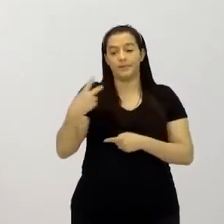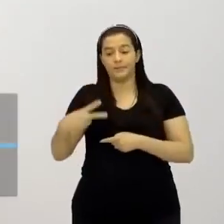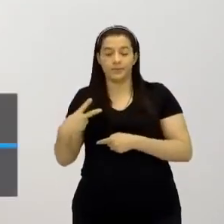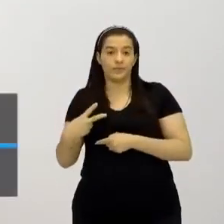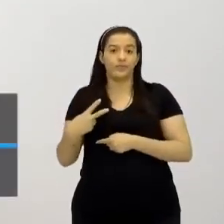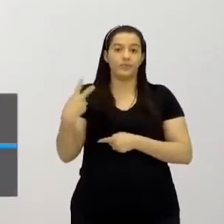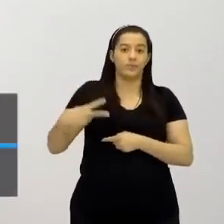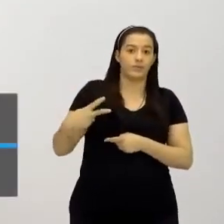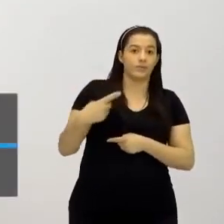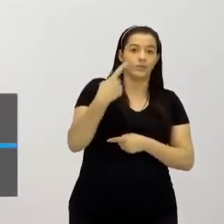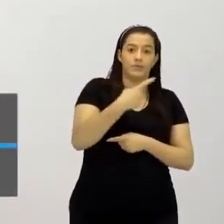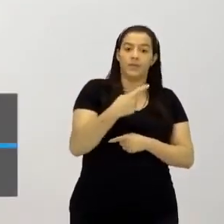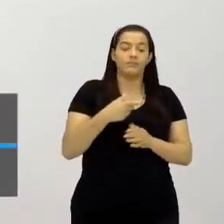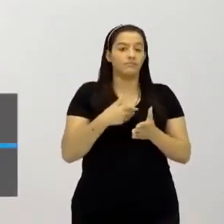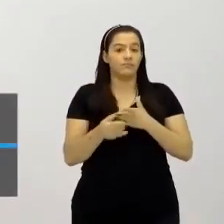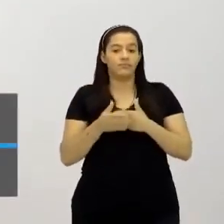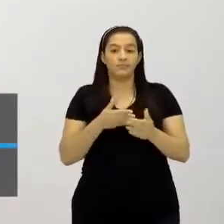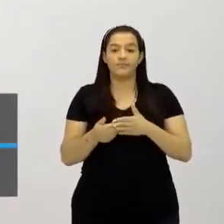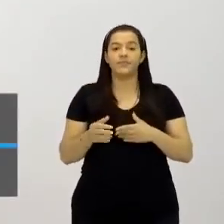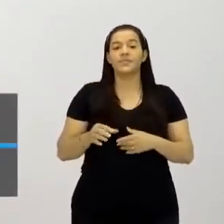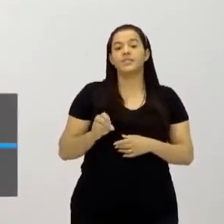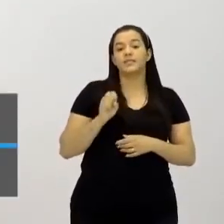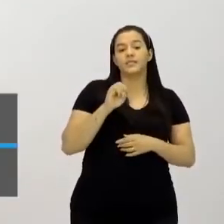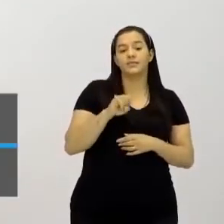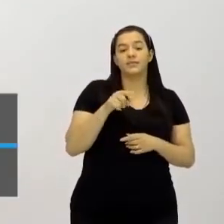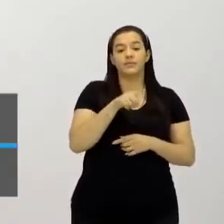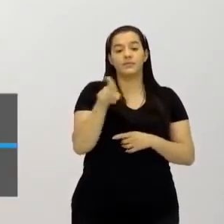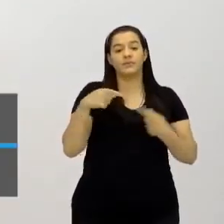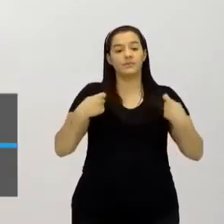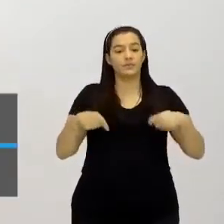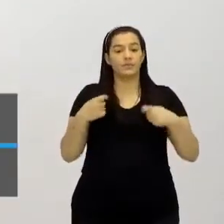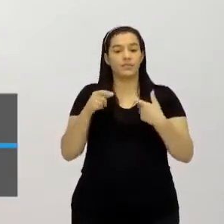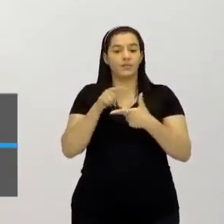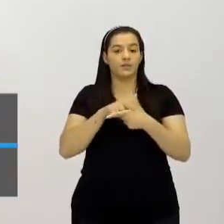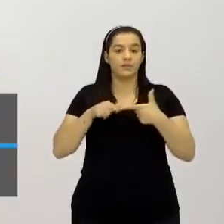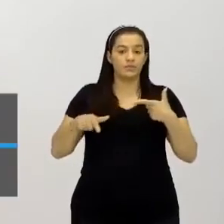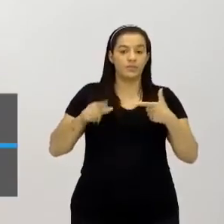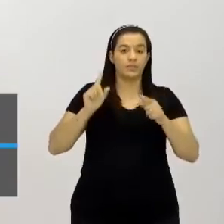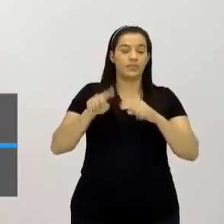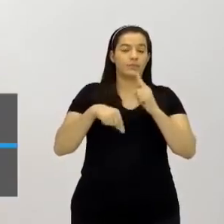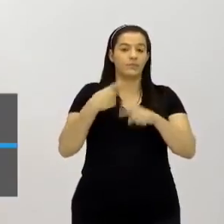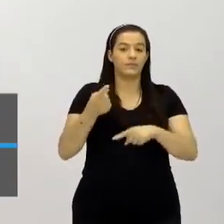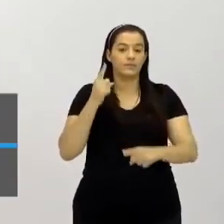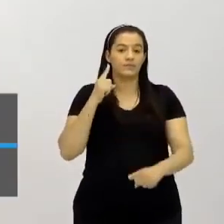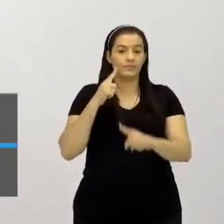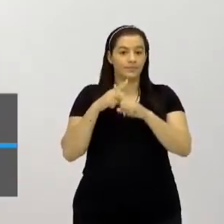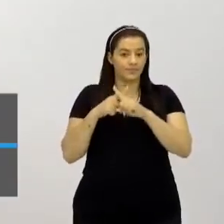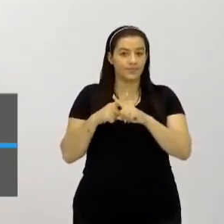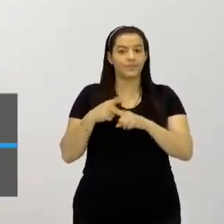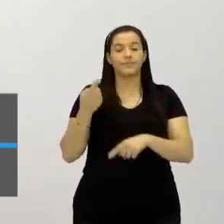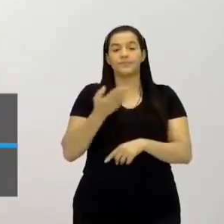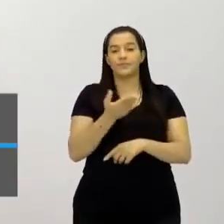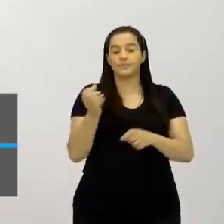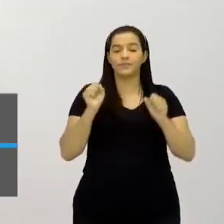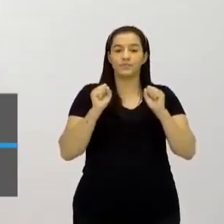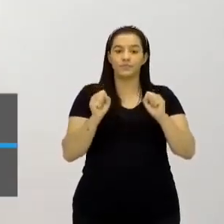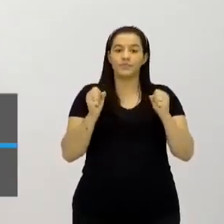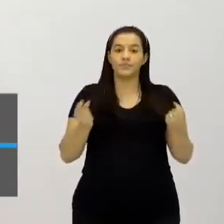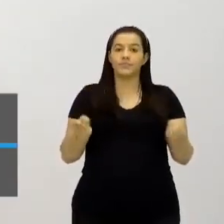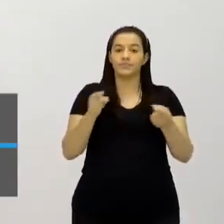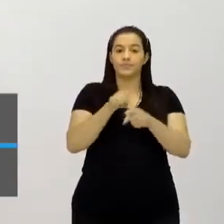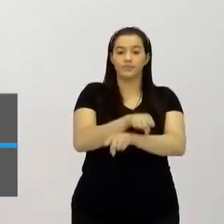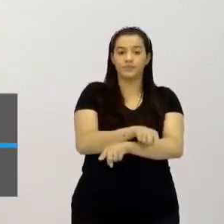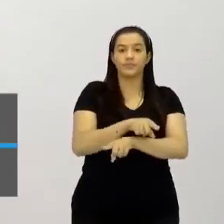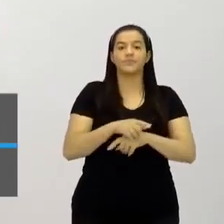tem que dividir pelo número e multiplicar por outro, você pode inverter a ordem dessas operações. É claro que a gente